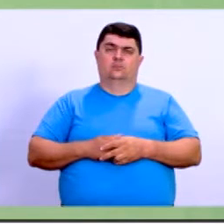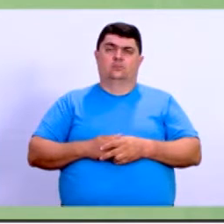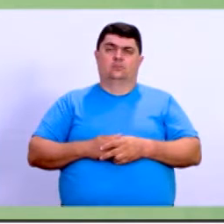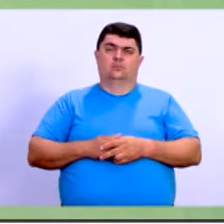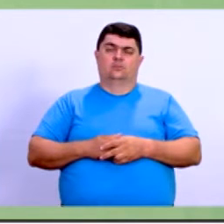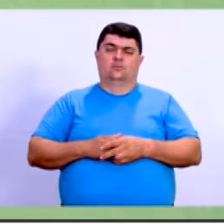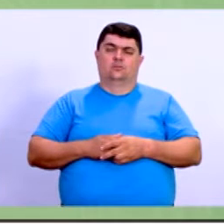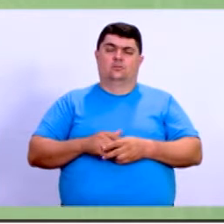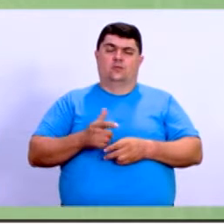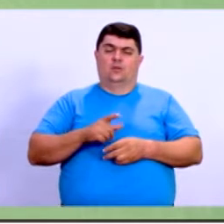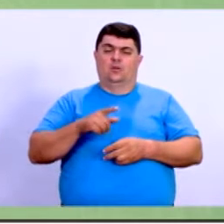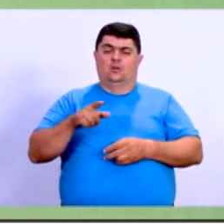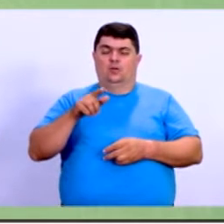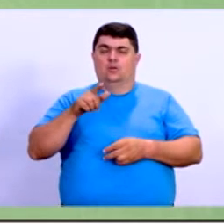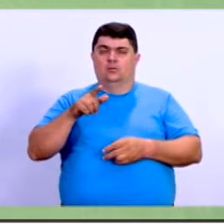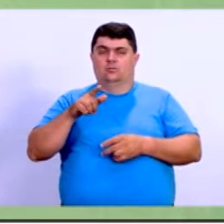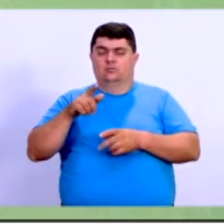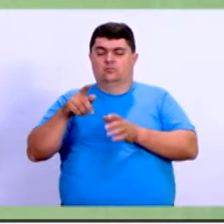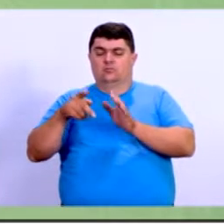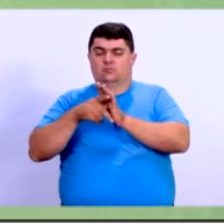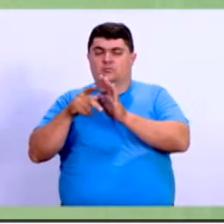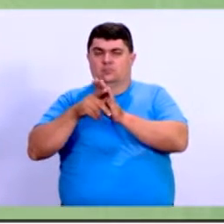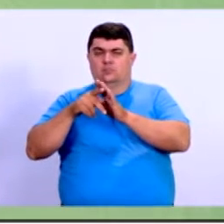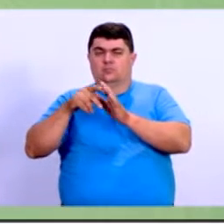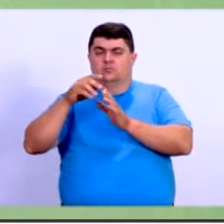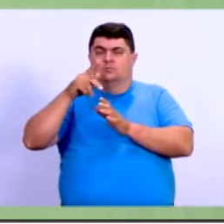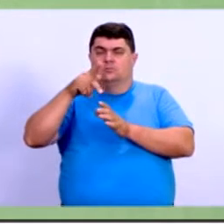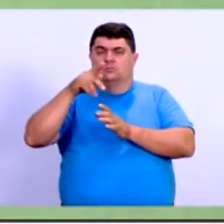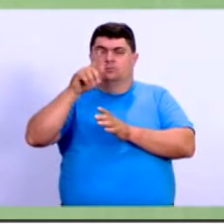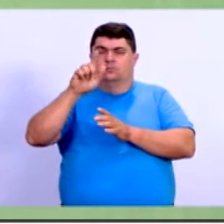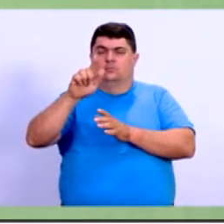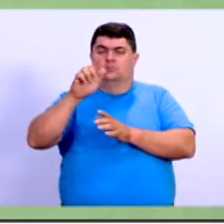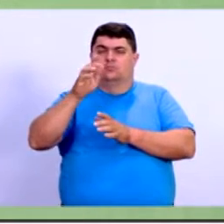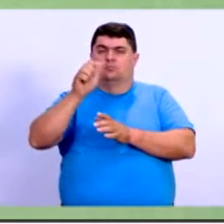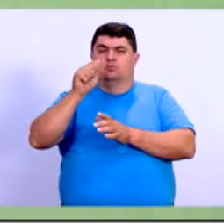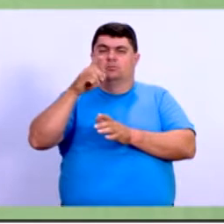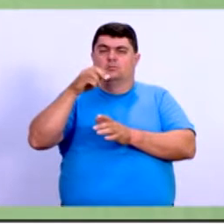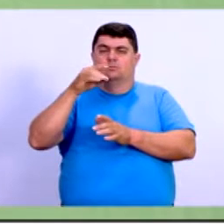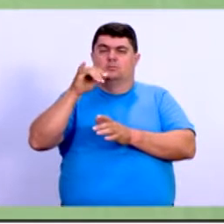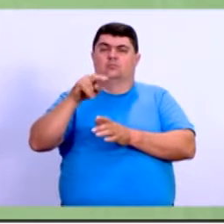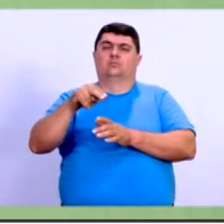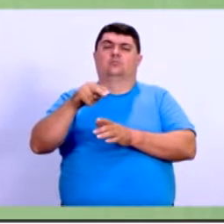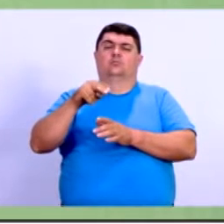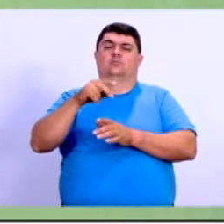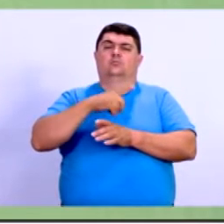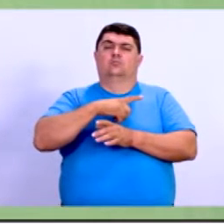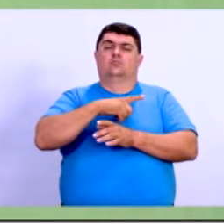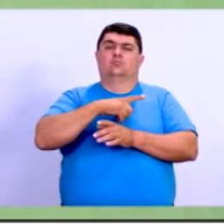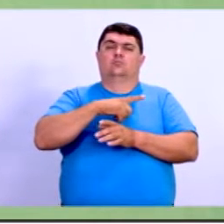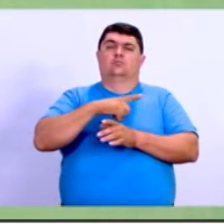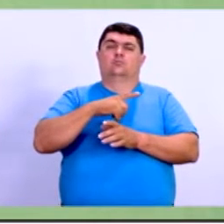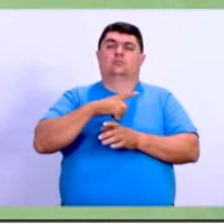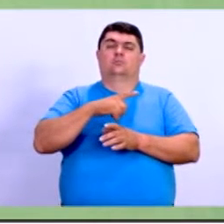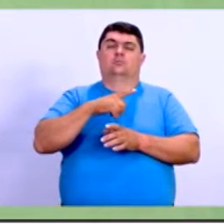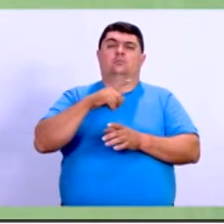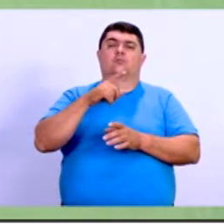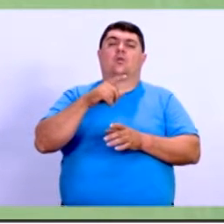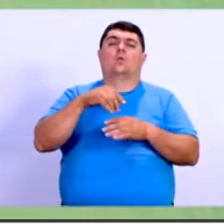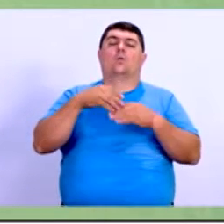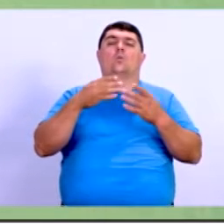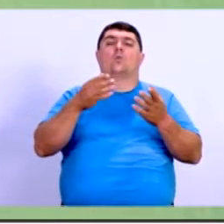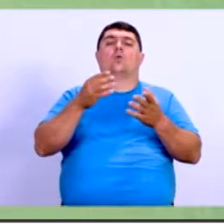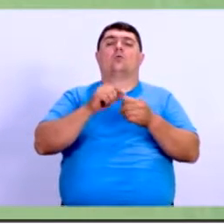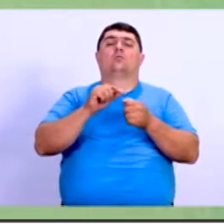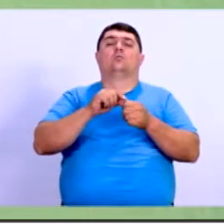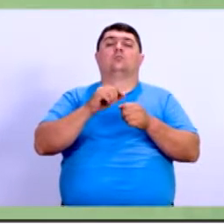E aqui do outro lado eu tenho o SGBD, que é onde vai ser gerenciado meu banco de dados. Quais são as atividades